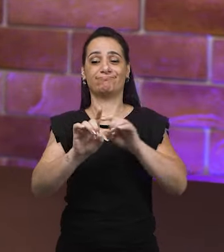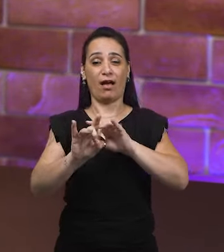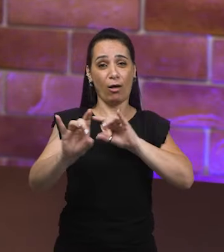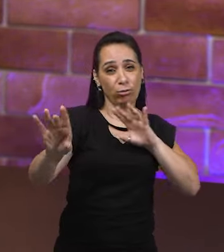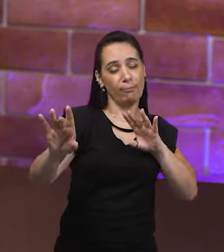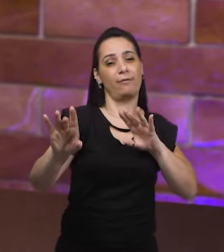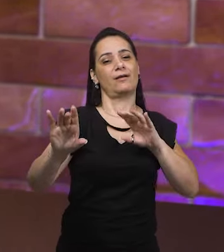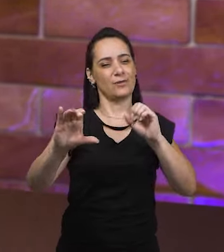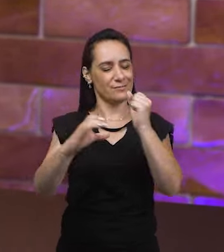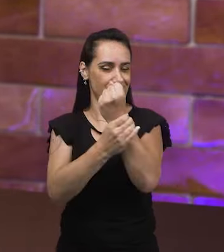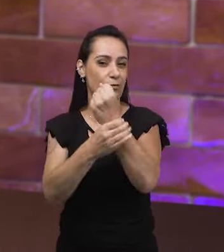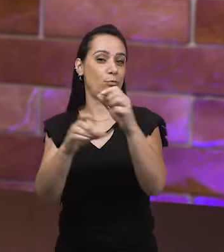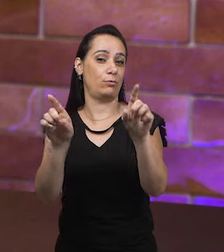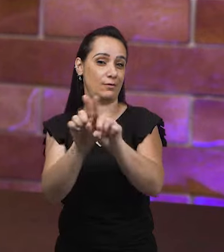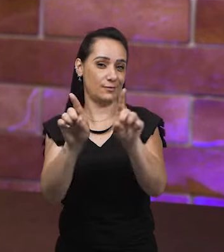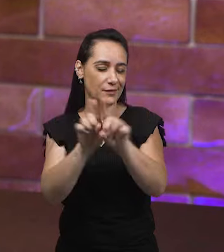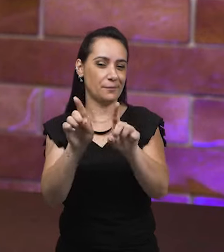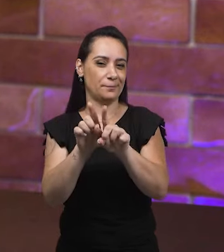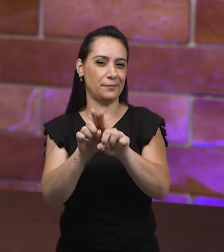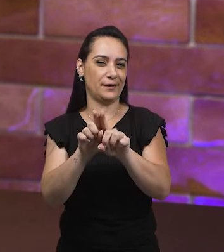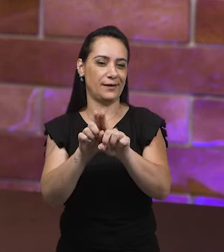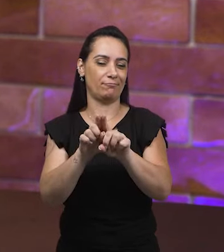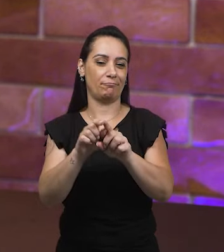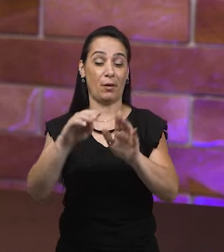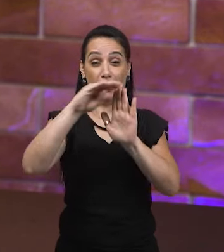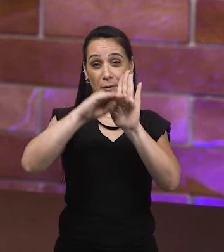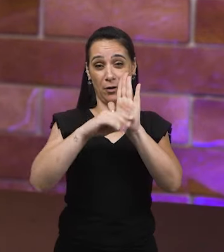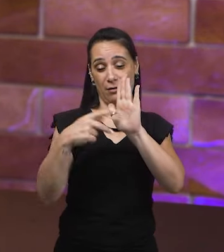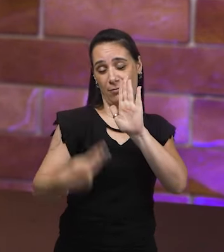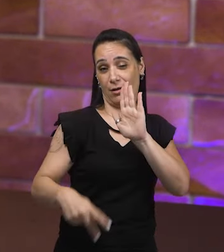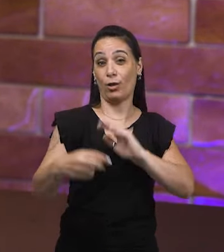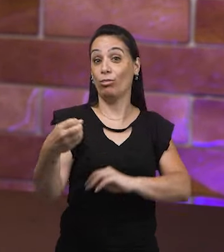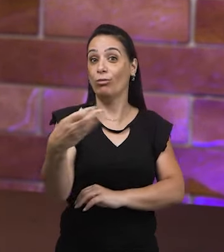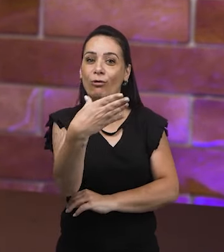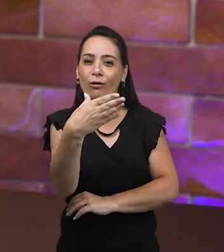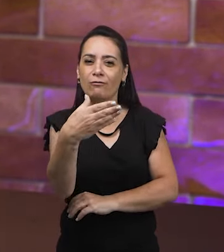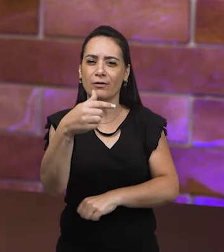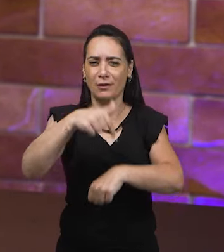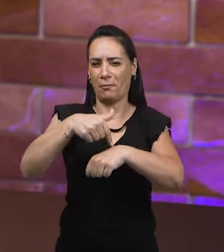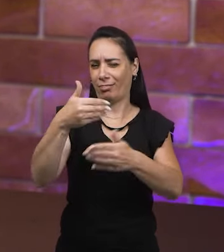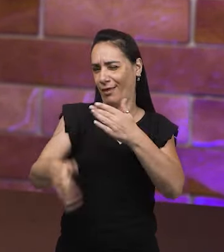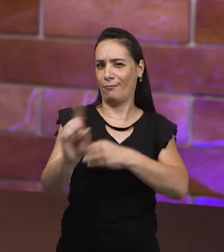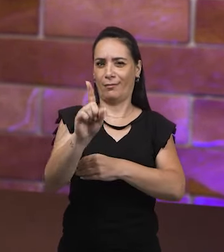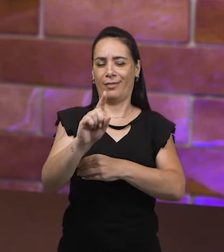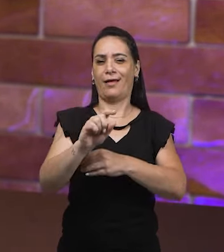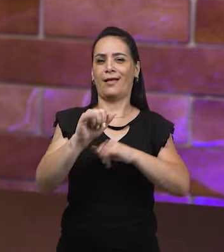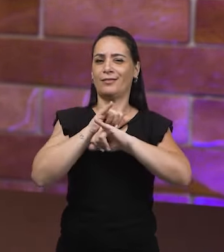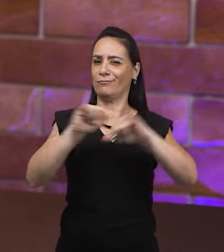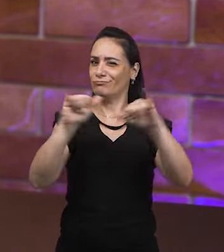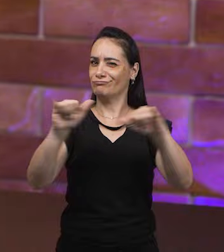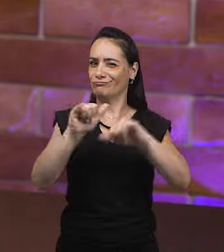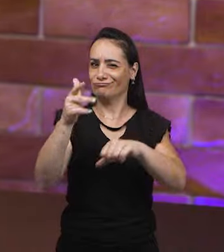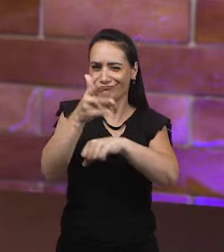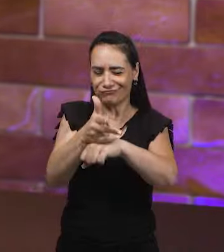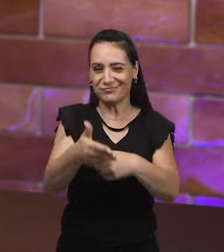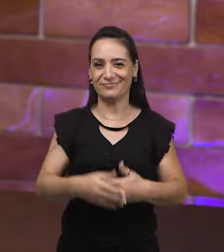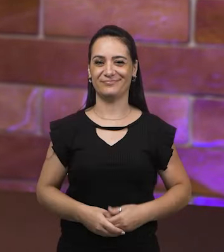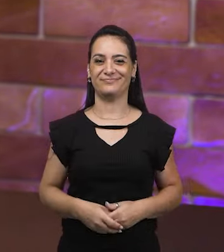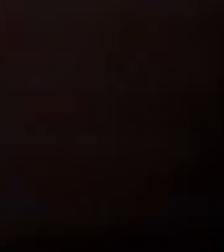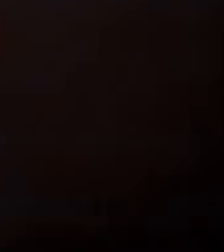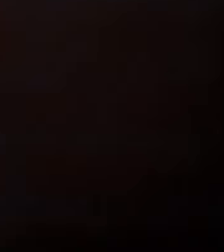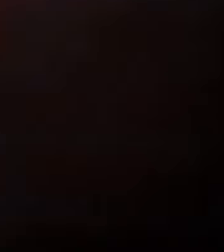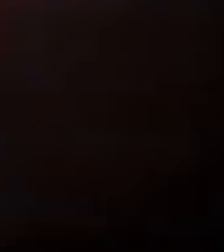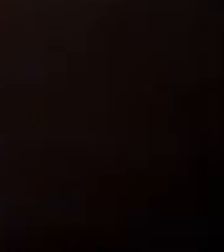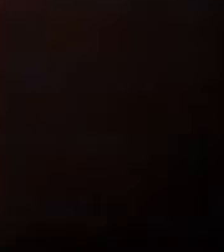escalável e segura. E de quebra, vamos estrear num formato novo aqui no Outbox. Então, sem perda de tempo, roda a vinheta rapidinho aí,